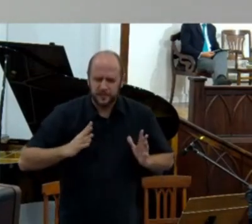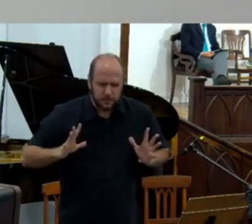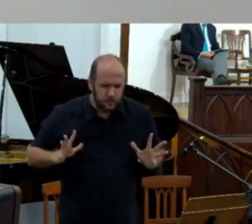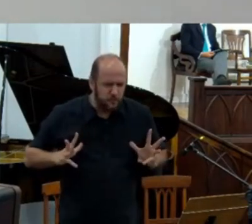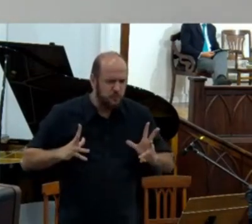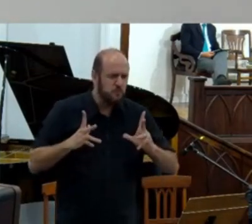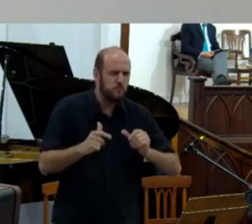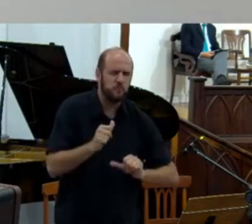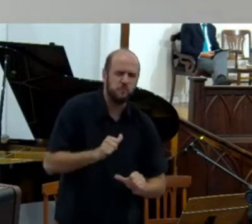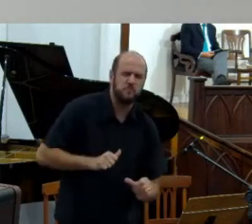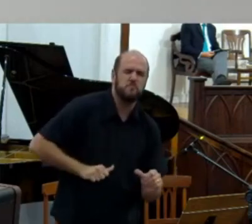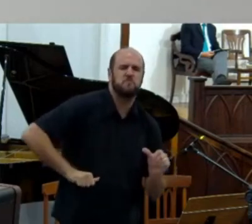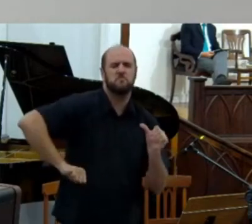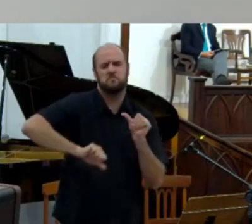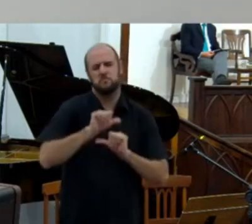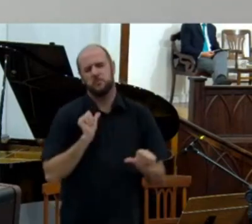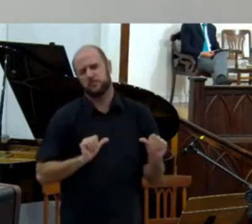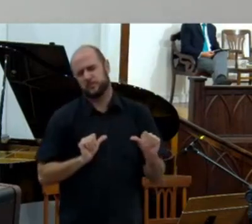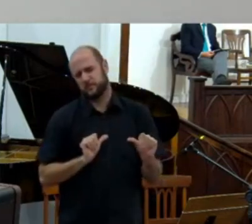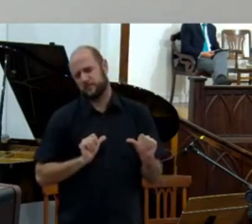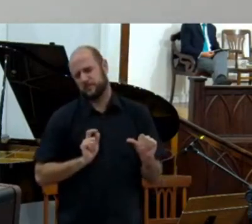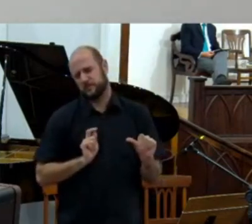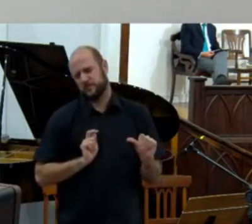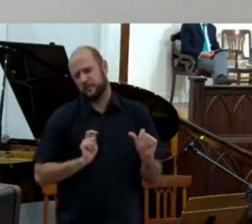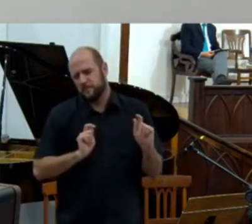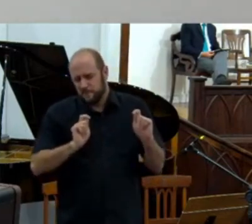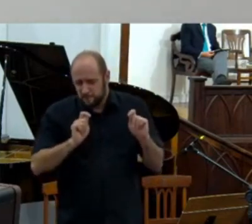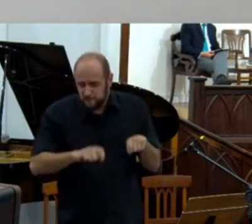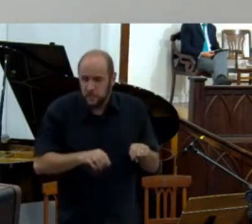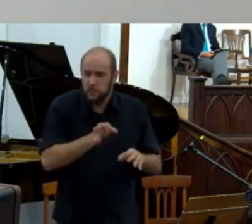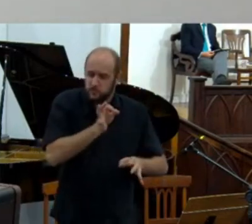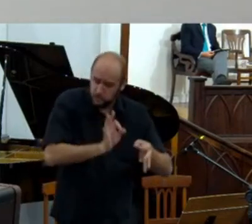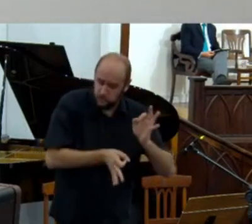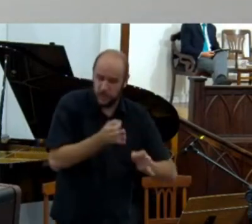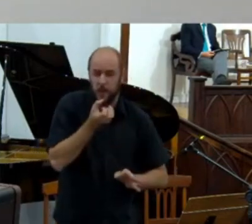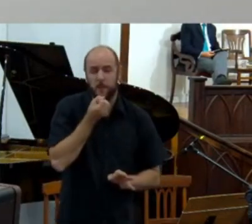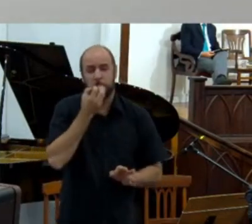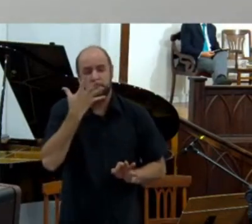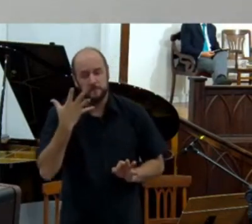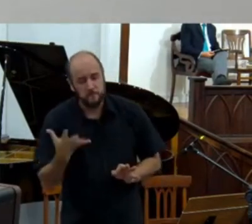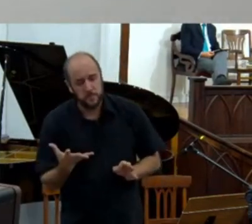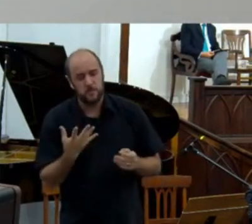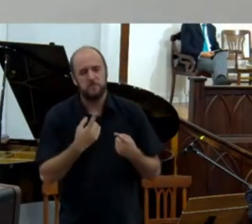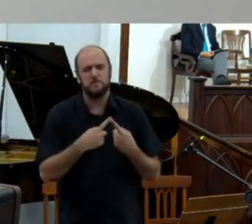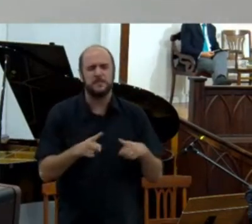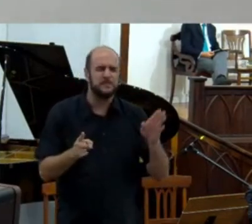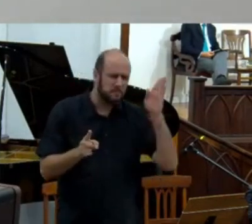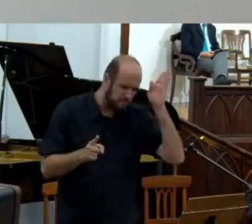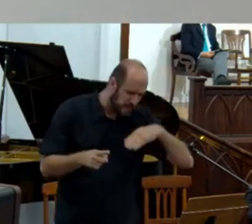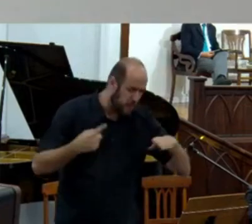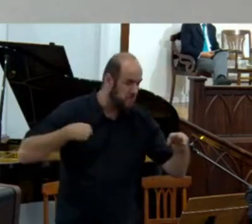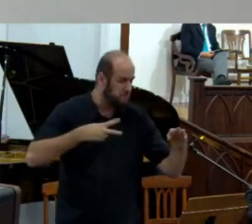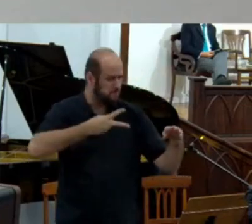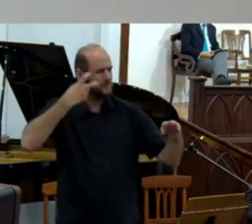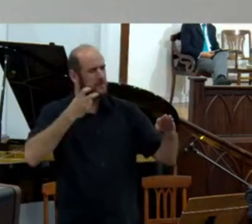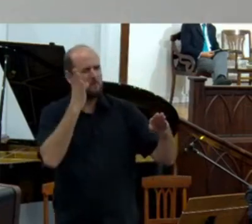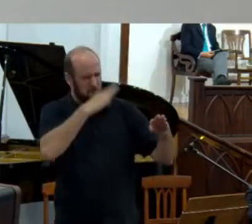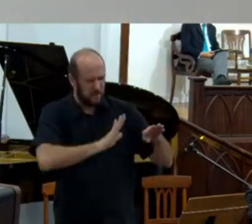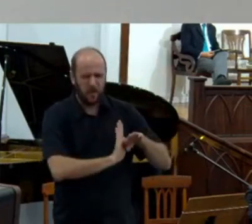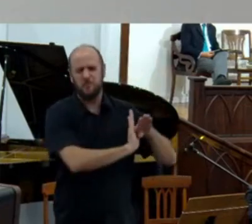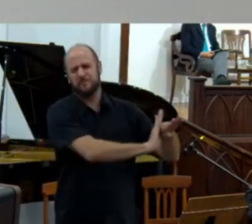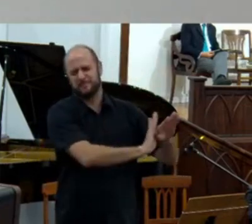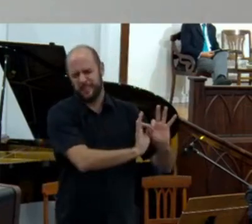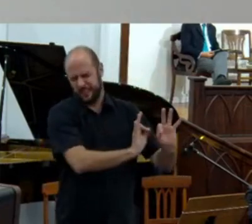completamente transformada, para que aquilo que julgamos como bom, mas sendo mal, seja percebido como mal